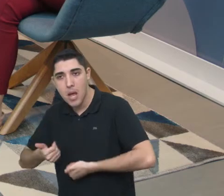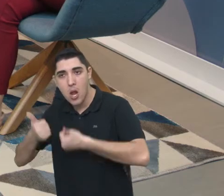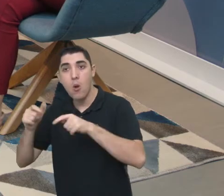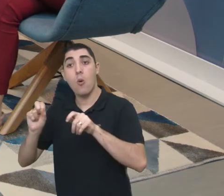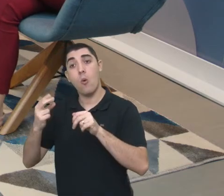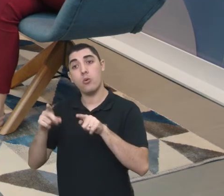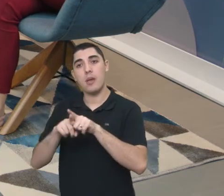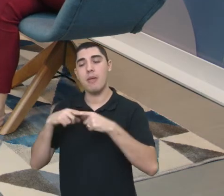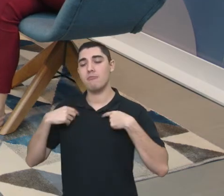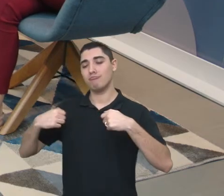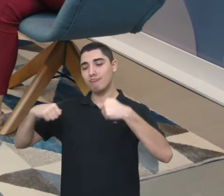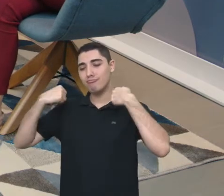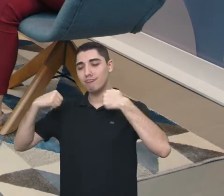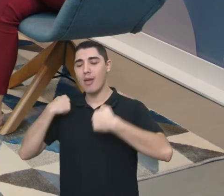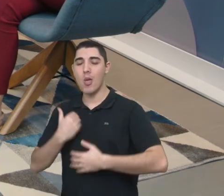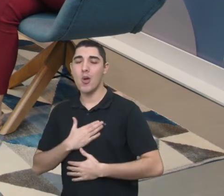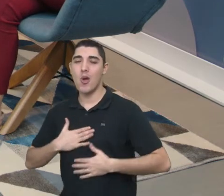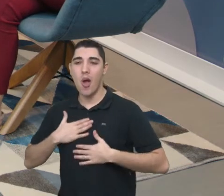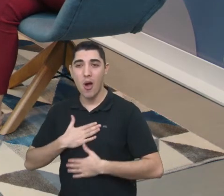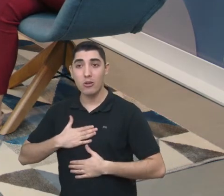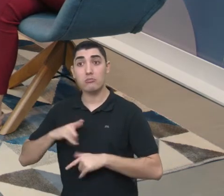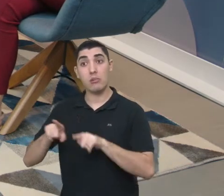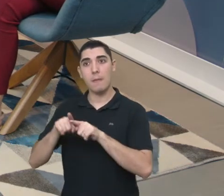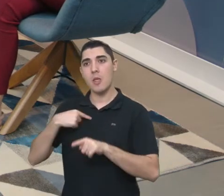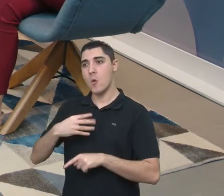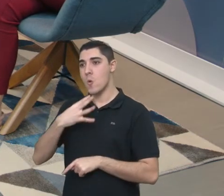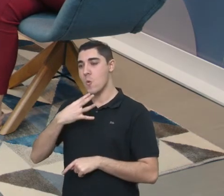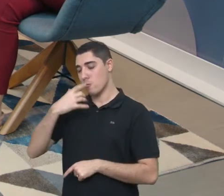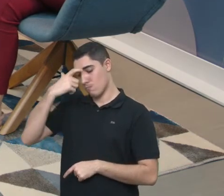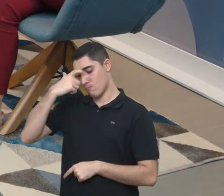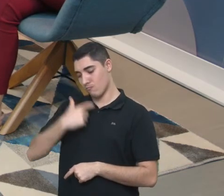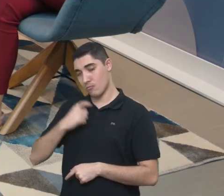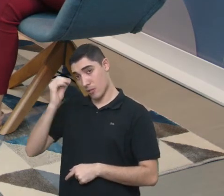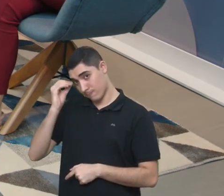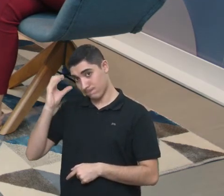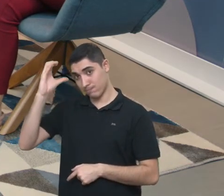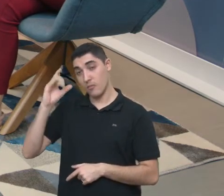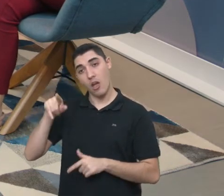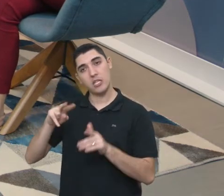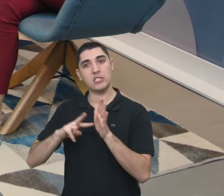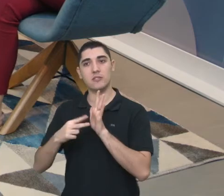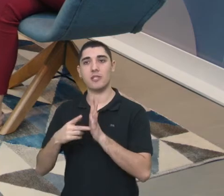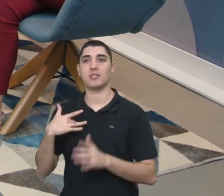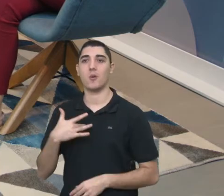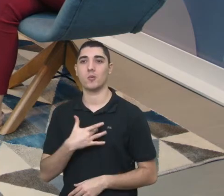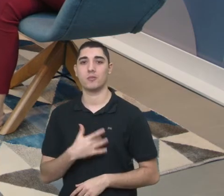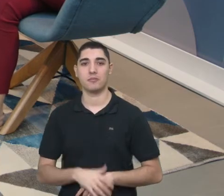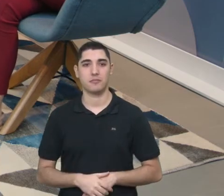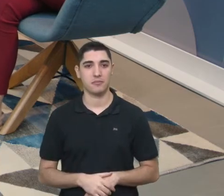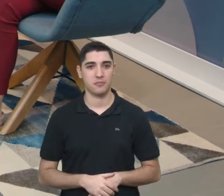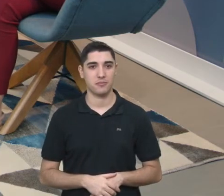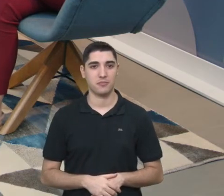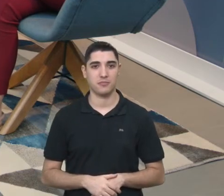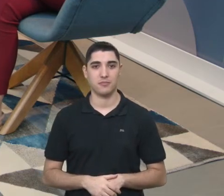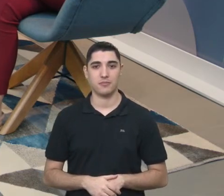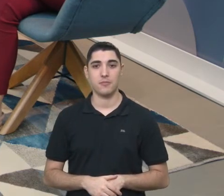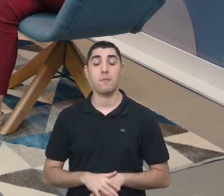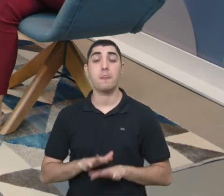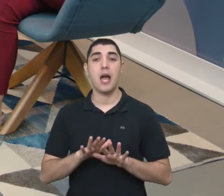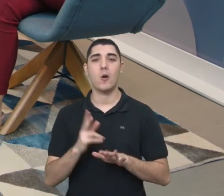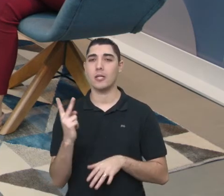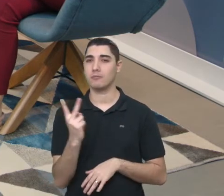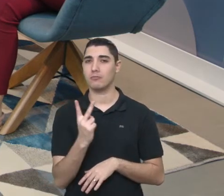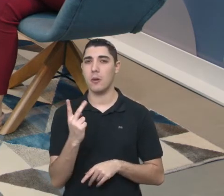para um exercício físico prazeroso, para o autoconhecimento. Então, isso é buscar saúde. Para as duas, por que é